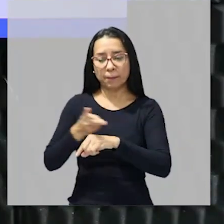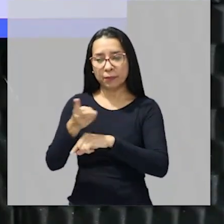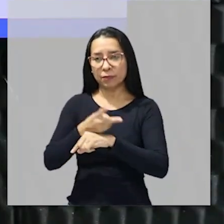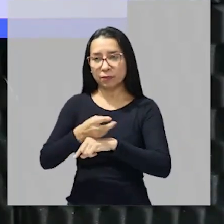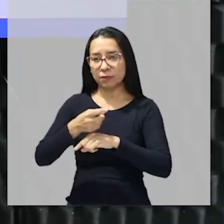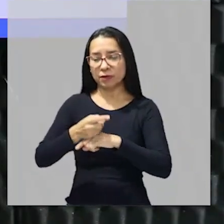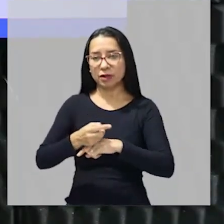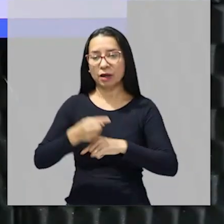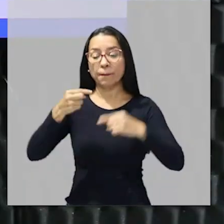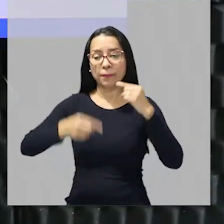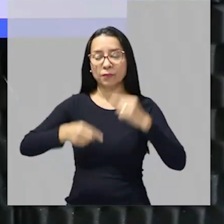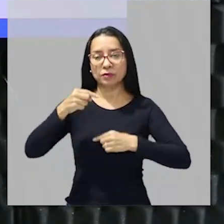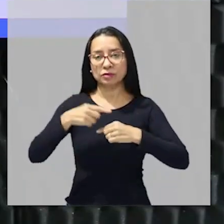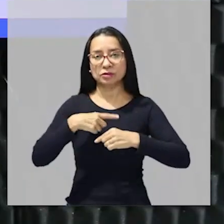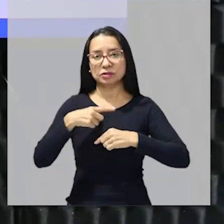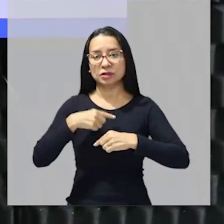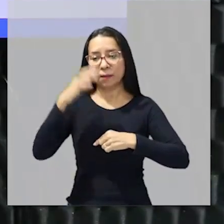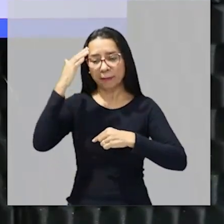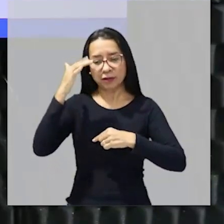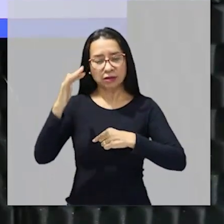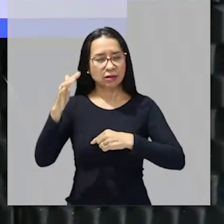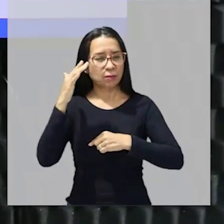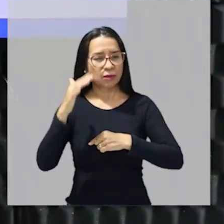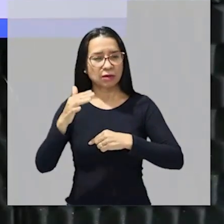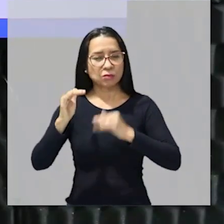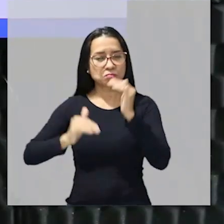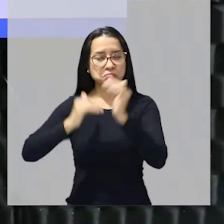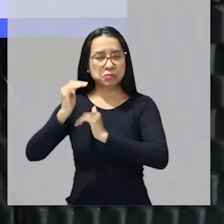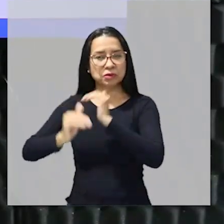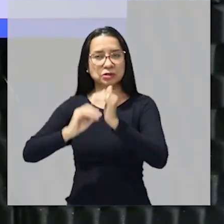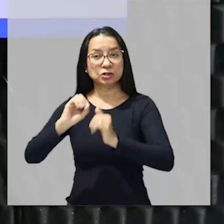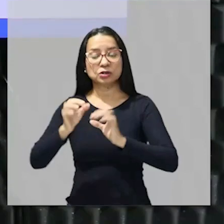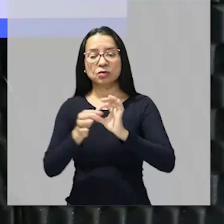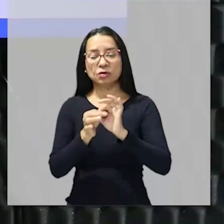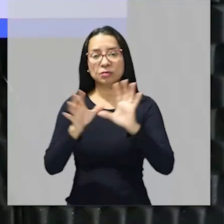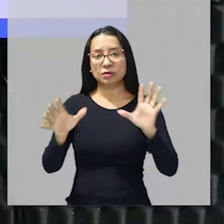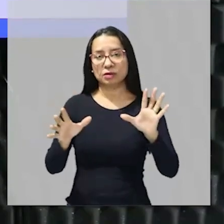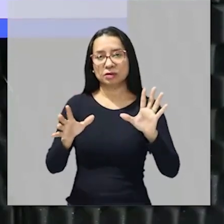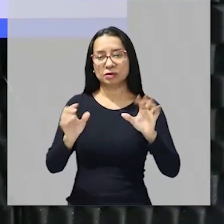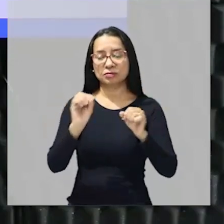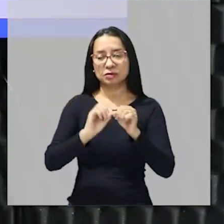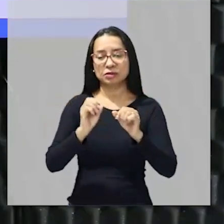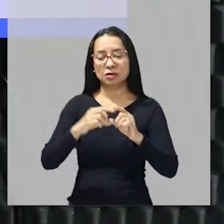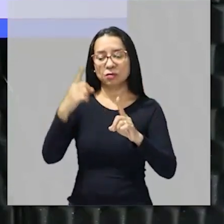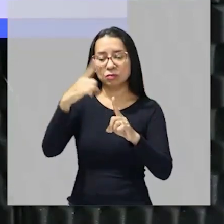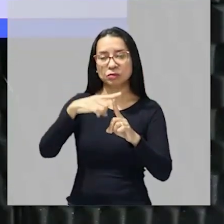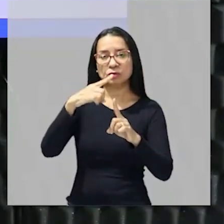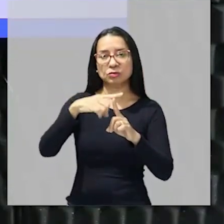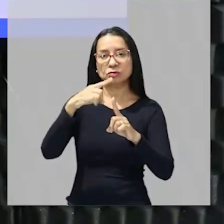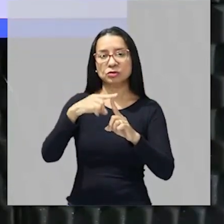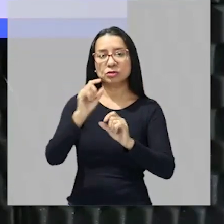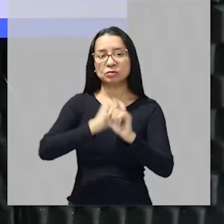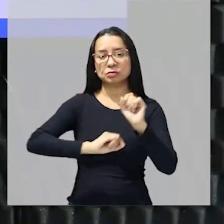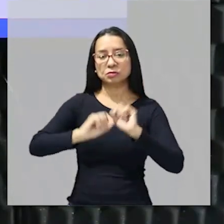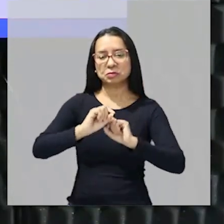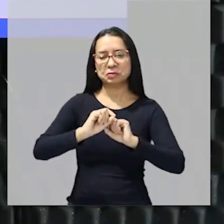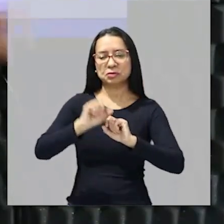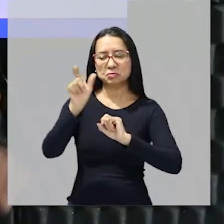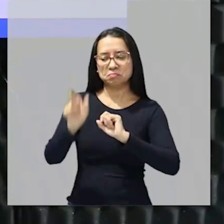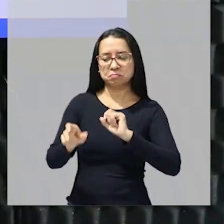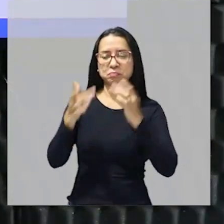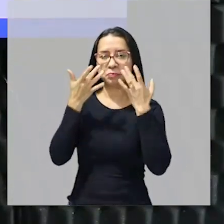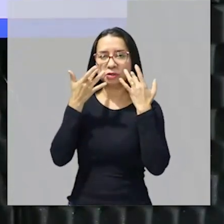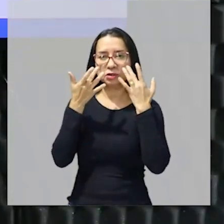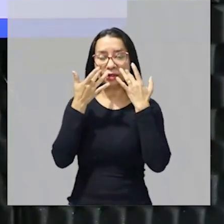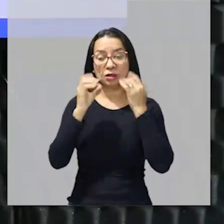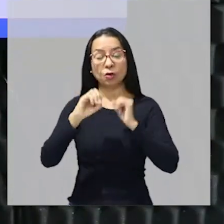pensamentos progressistas ou liberais, ou que de repente faziam algum tipo de peça de teatro, ou algum